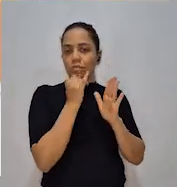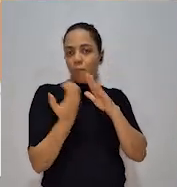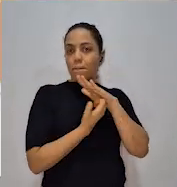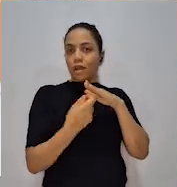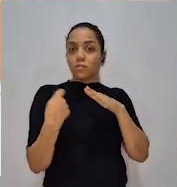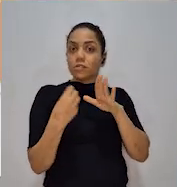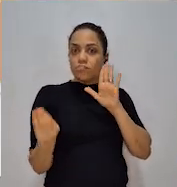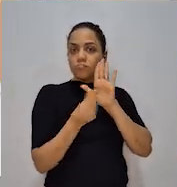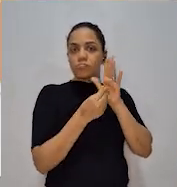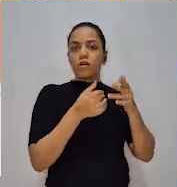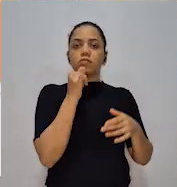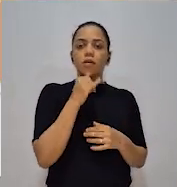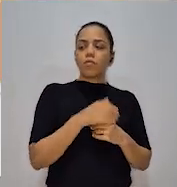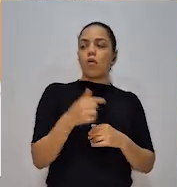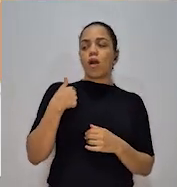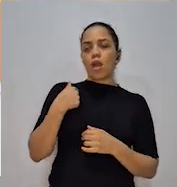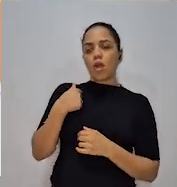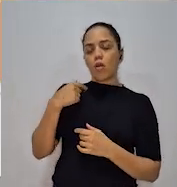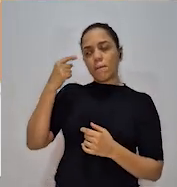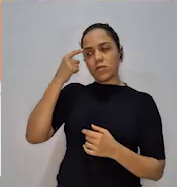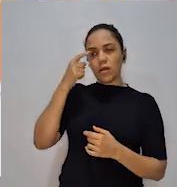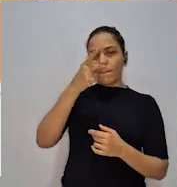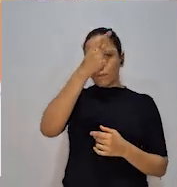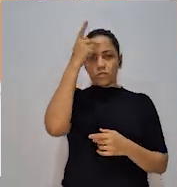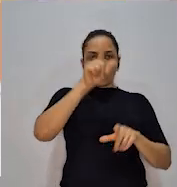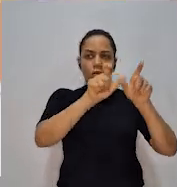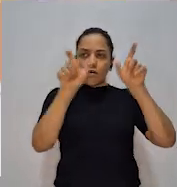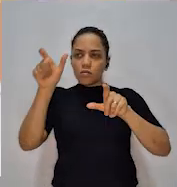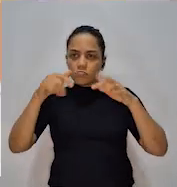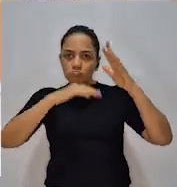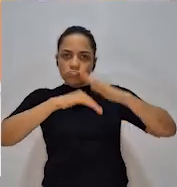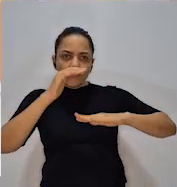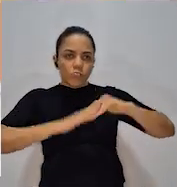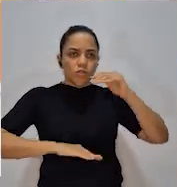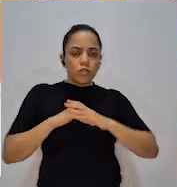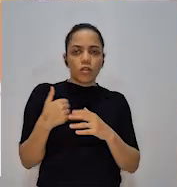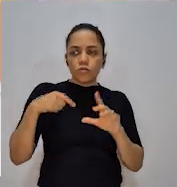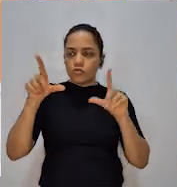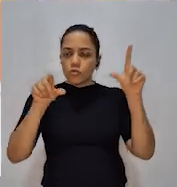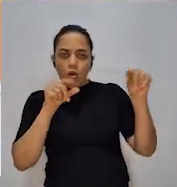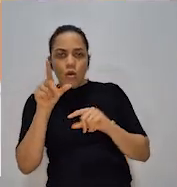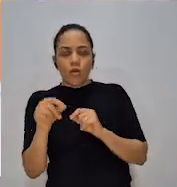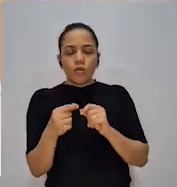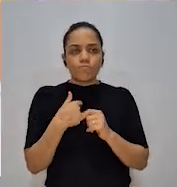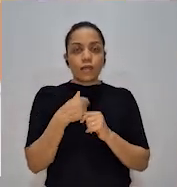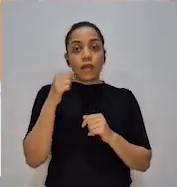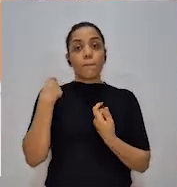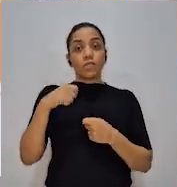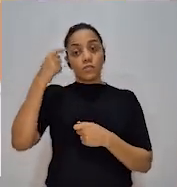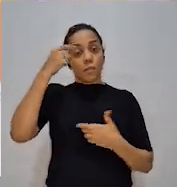que está fazendo um talent review, uma revisão de talentos. Se eu tenho uma liderança realmente que advoga a